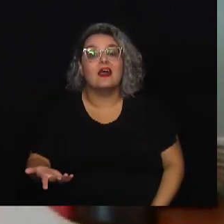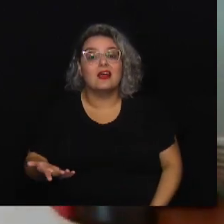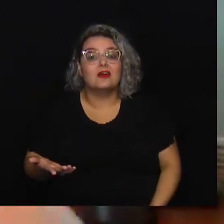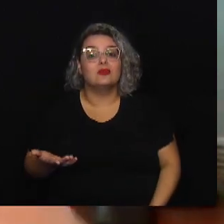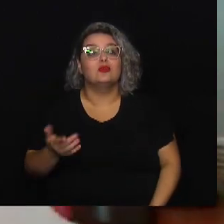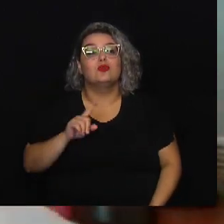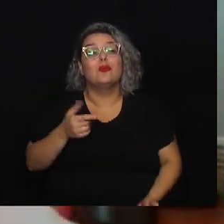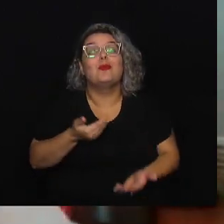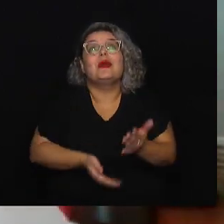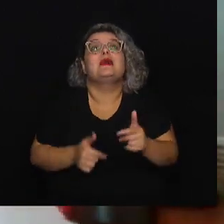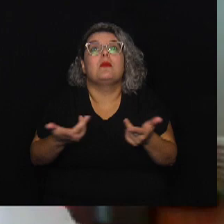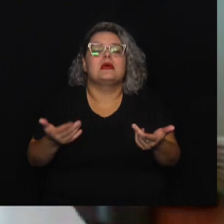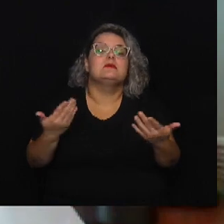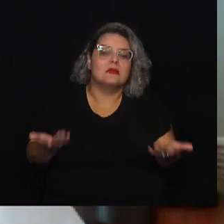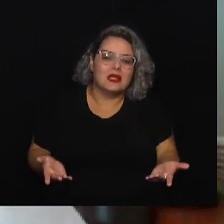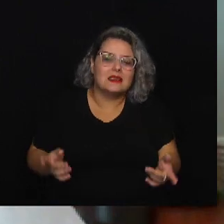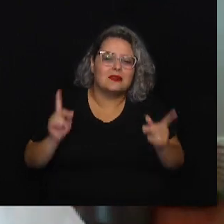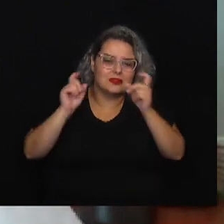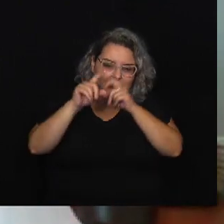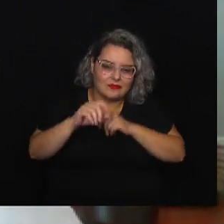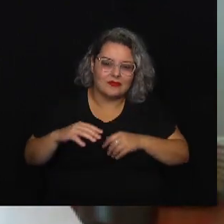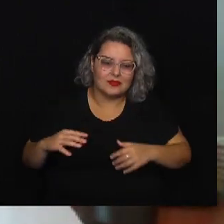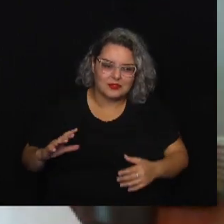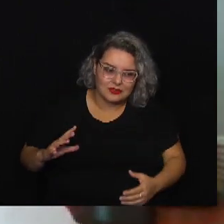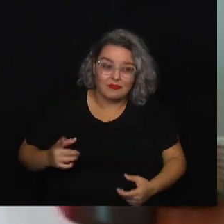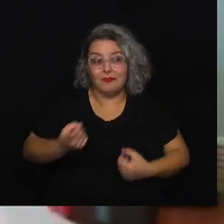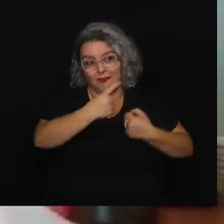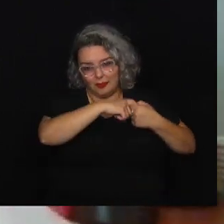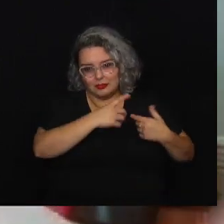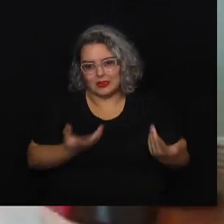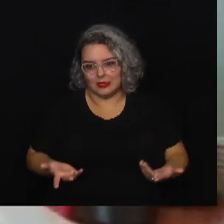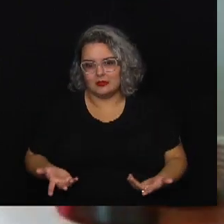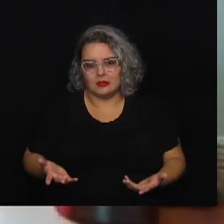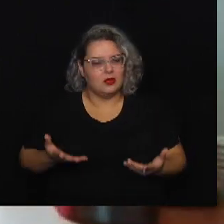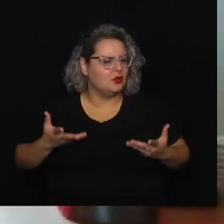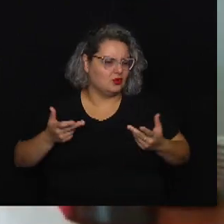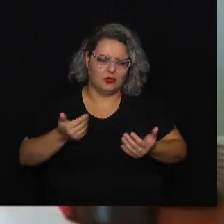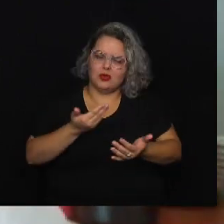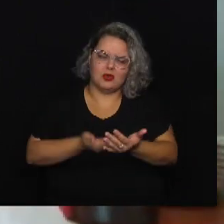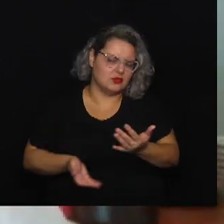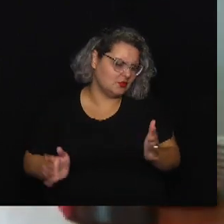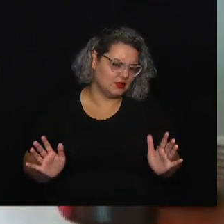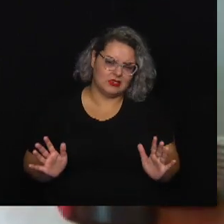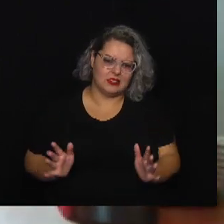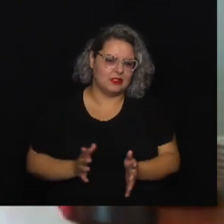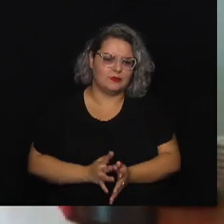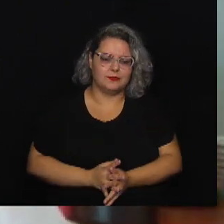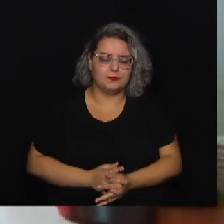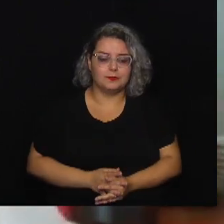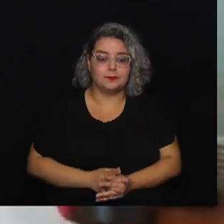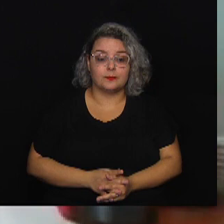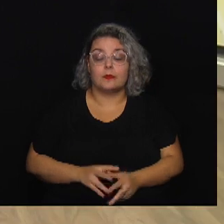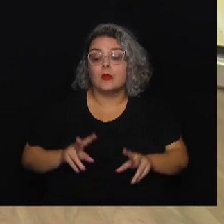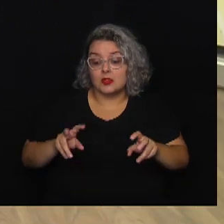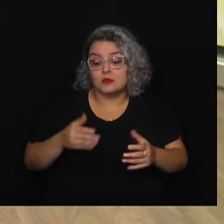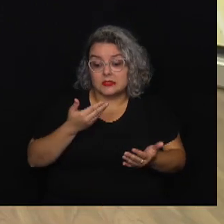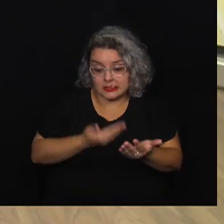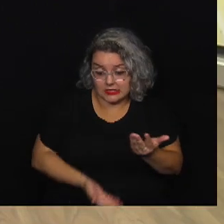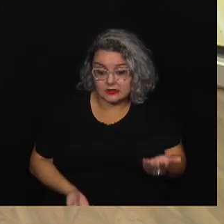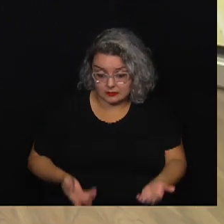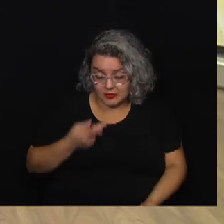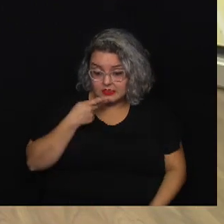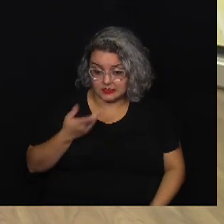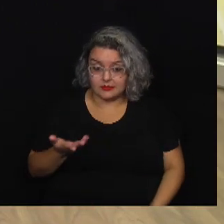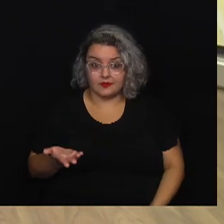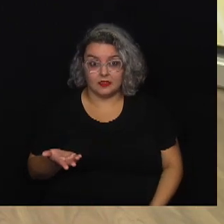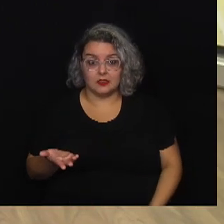mas algo que é mais difícil de recuperar, né? Mas todos perderam, não tem dúvida. Sobre estas perdas que você está